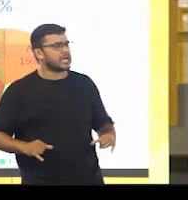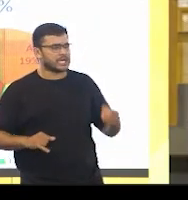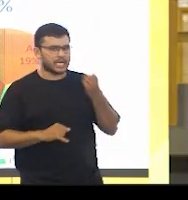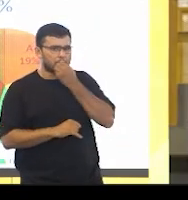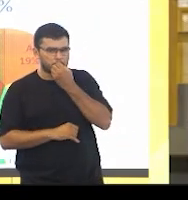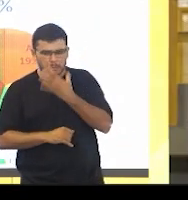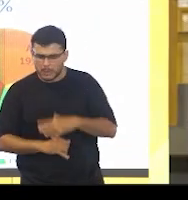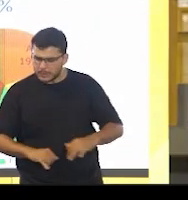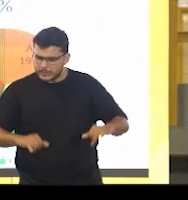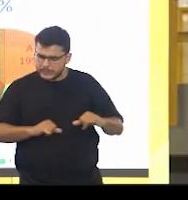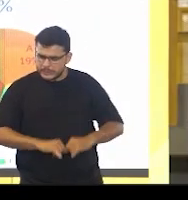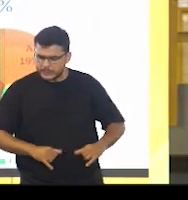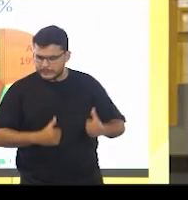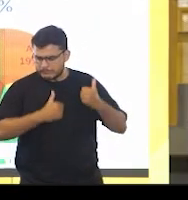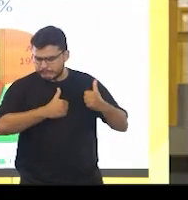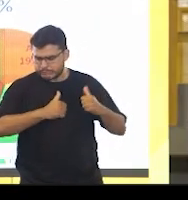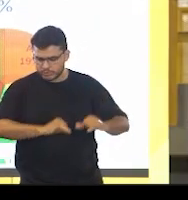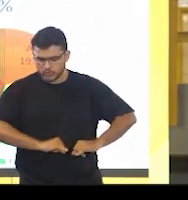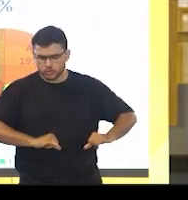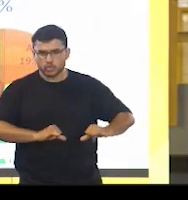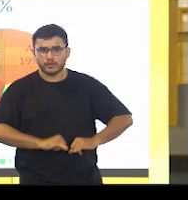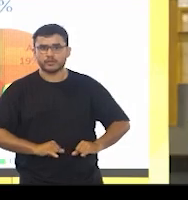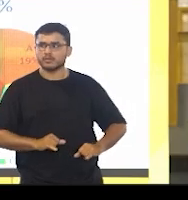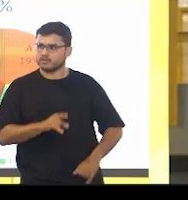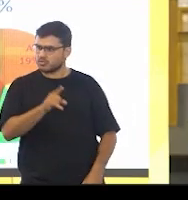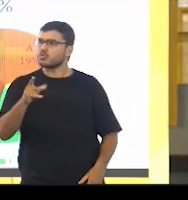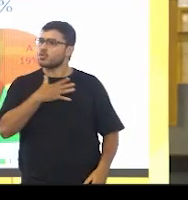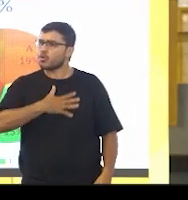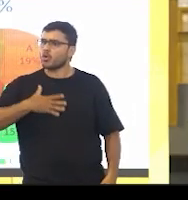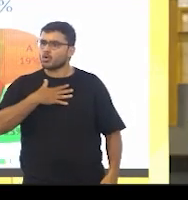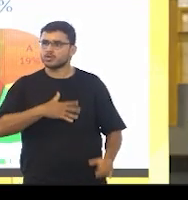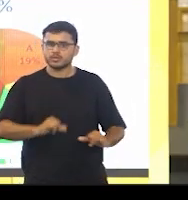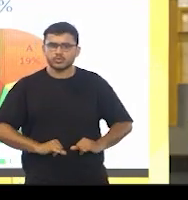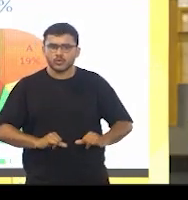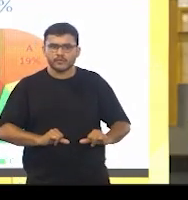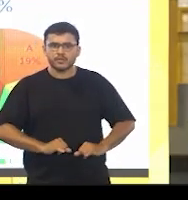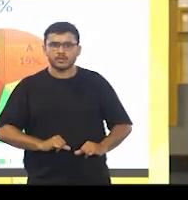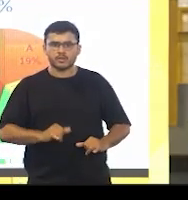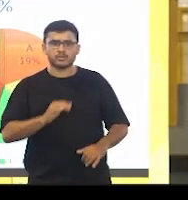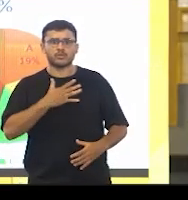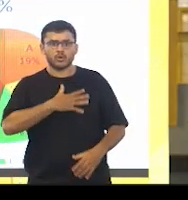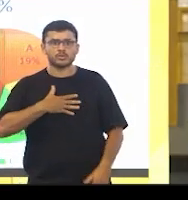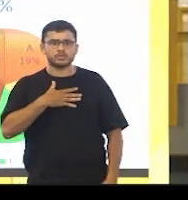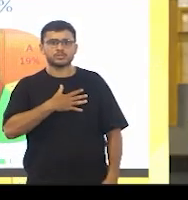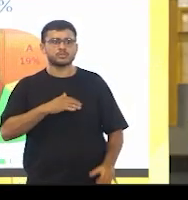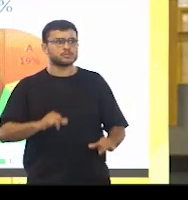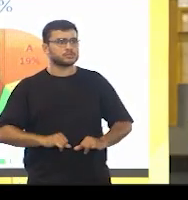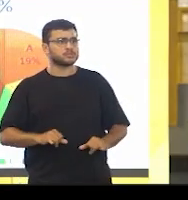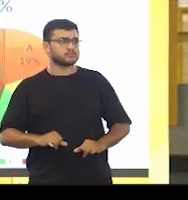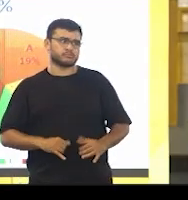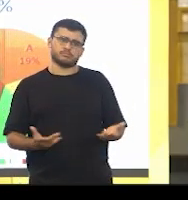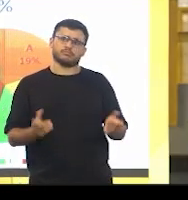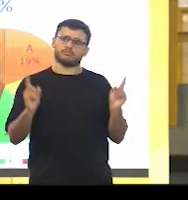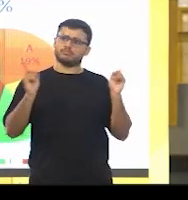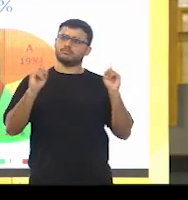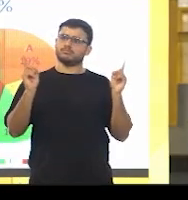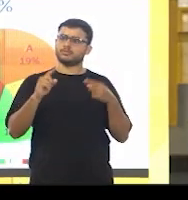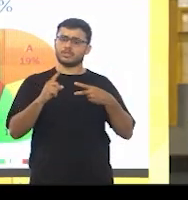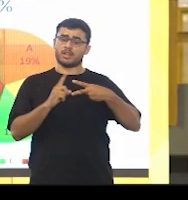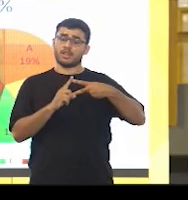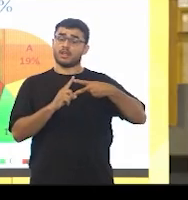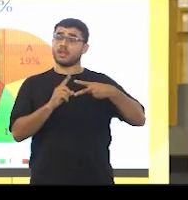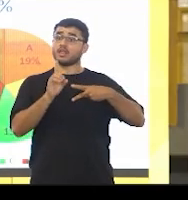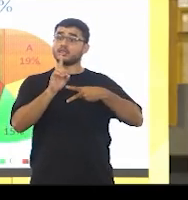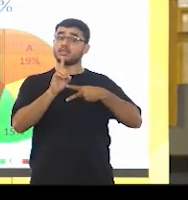muito massa, velho. Ninguém é nem masoquista, né? Não, vá pra lá, tô fora. Ei, exaltar o